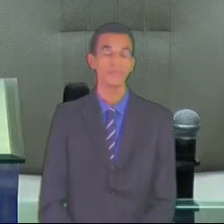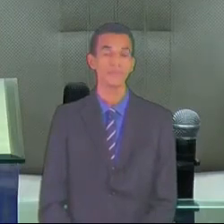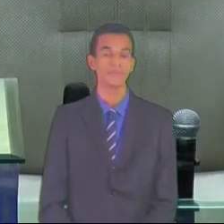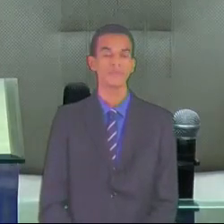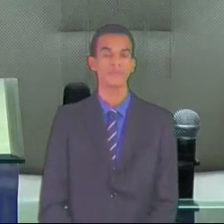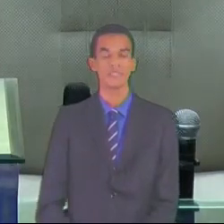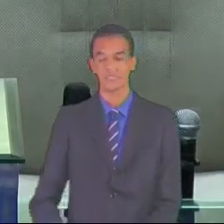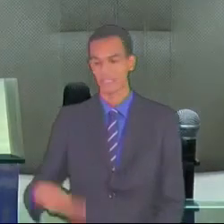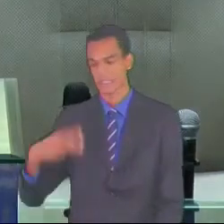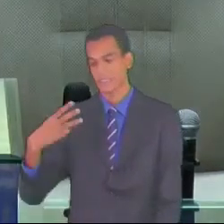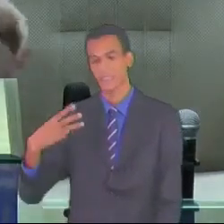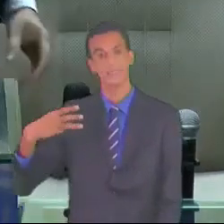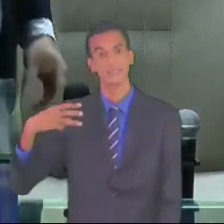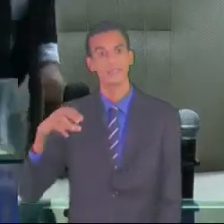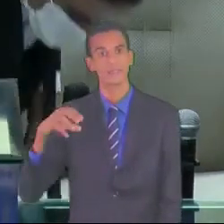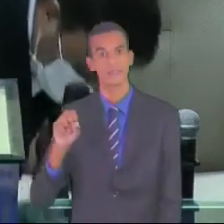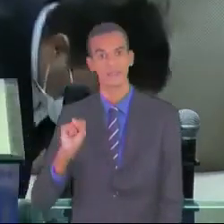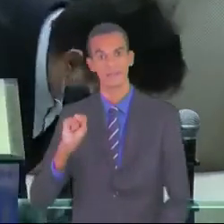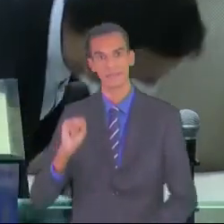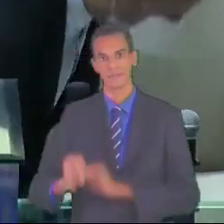38 anos